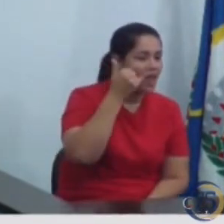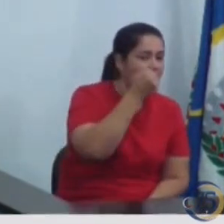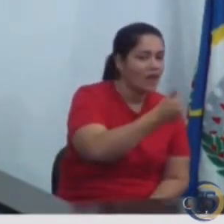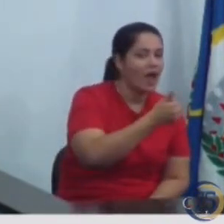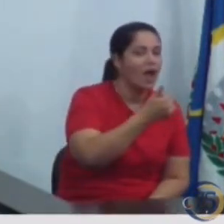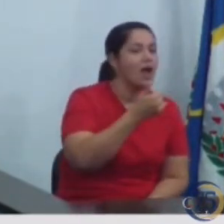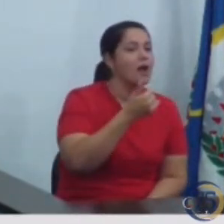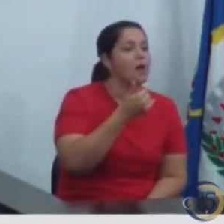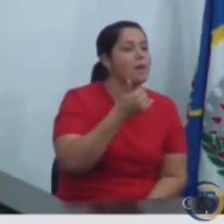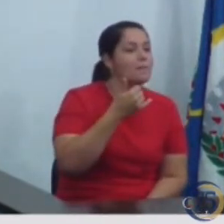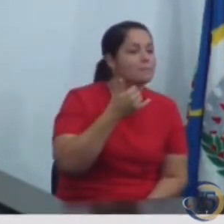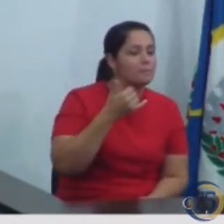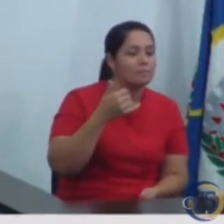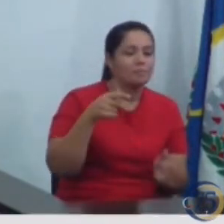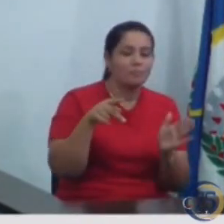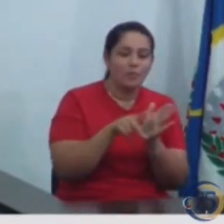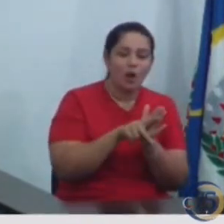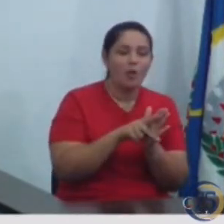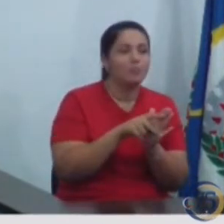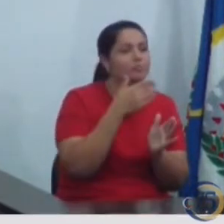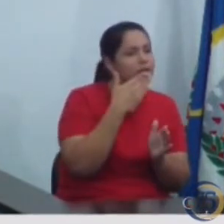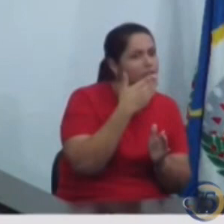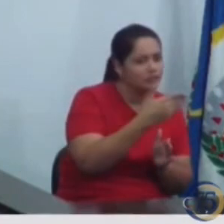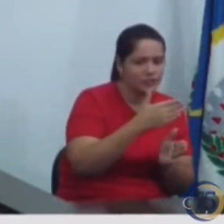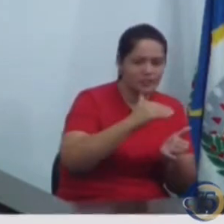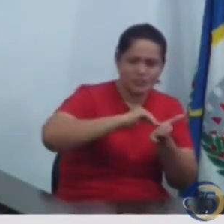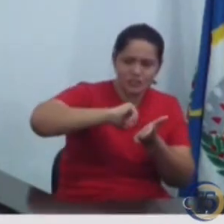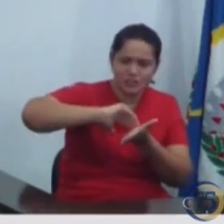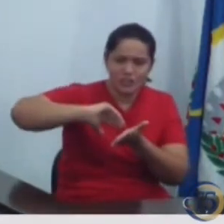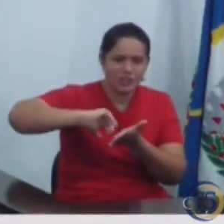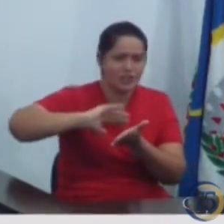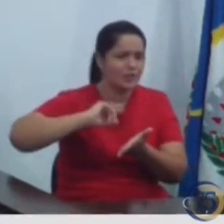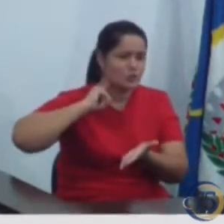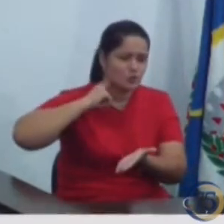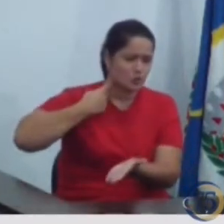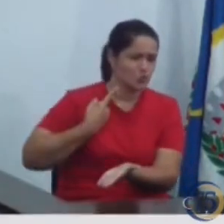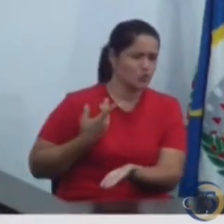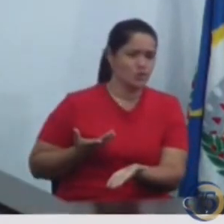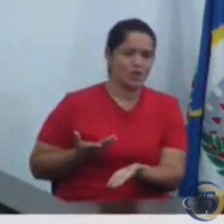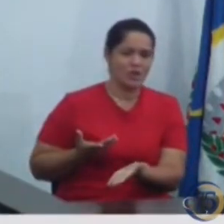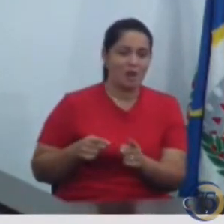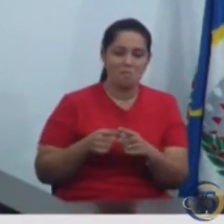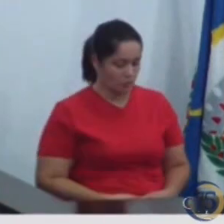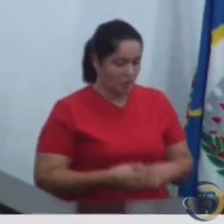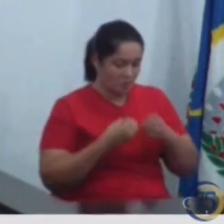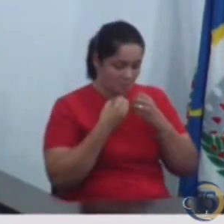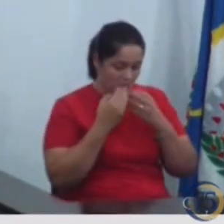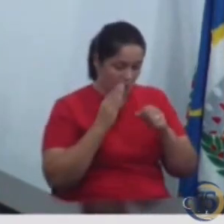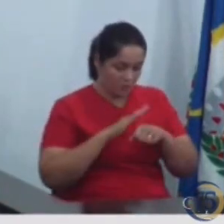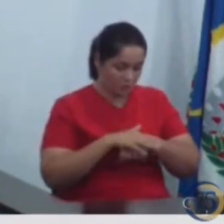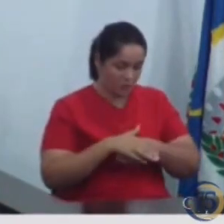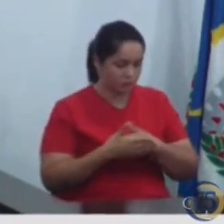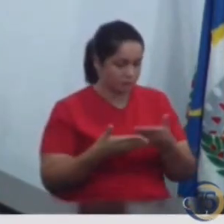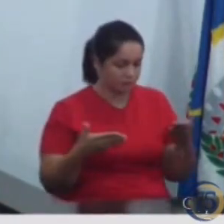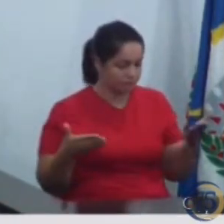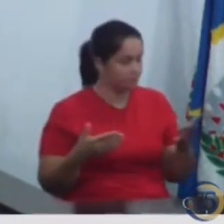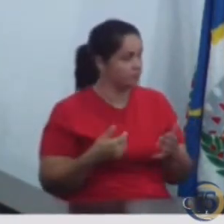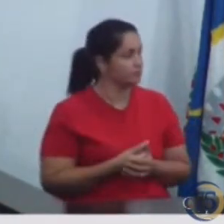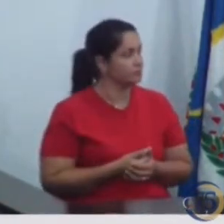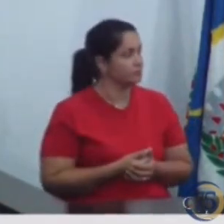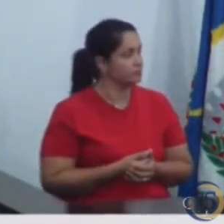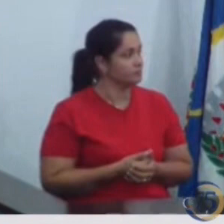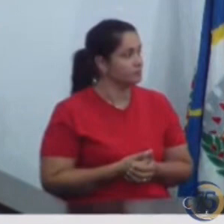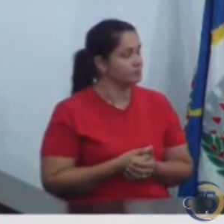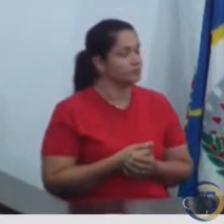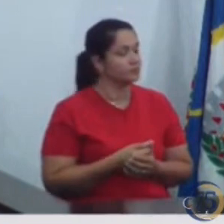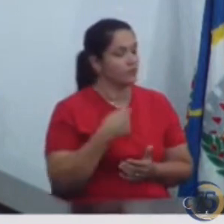retirado esse entulho e ninguém vai tirar esse Túlio por sua vez o vereador